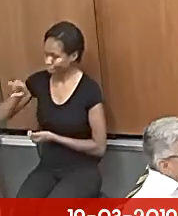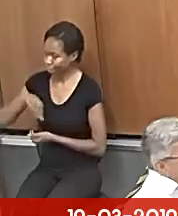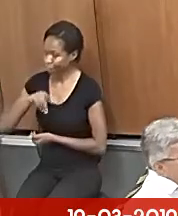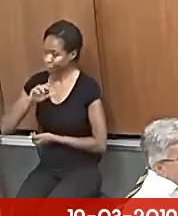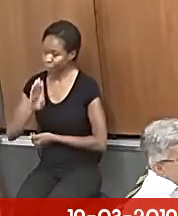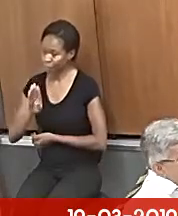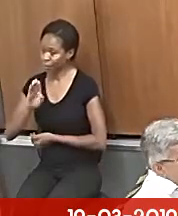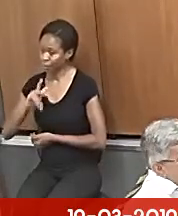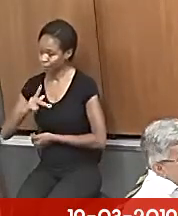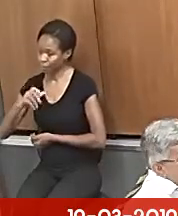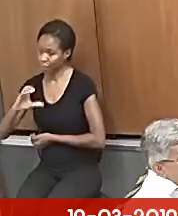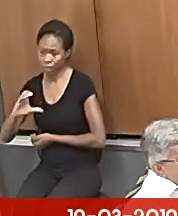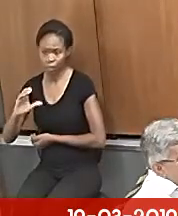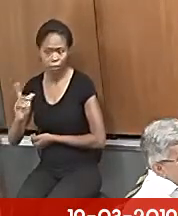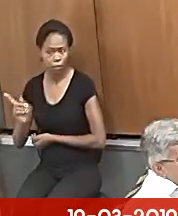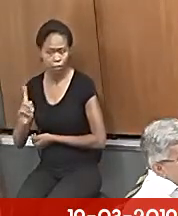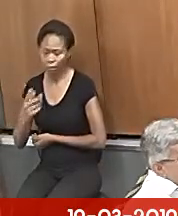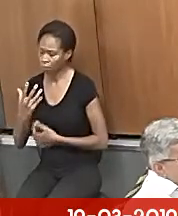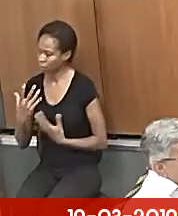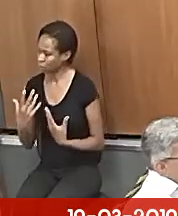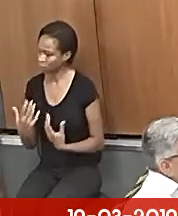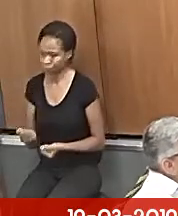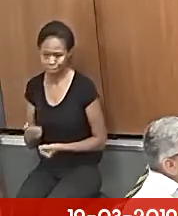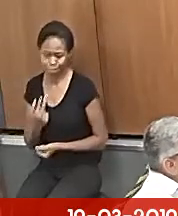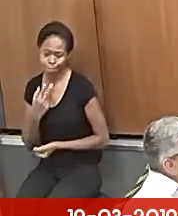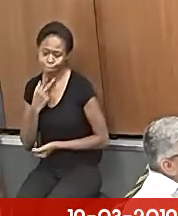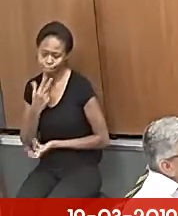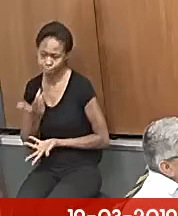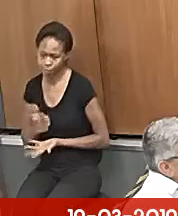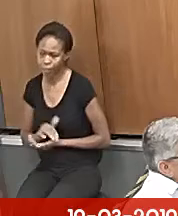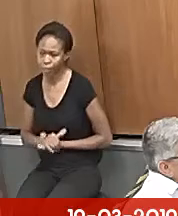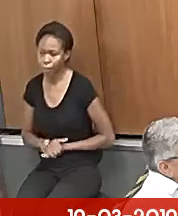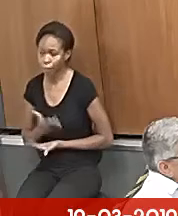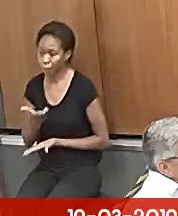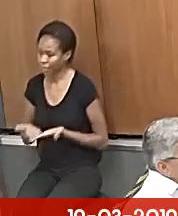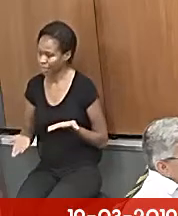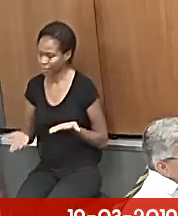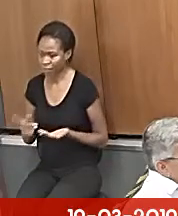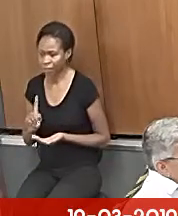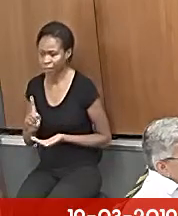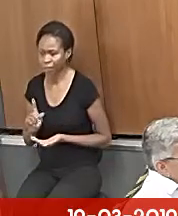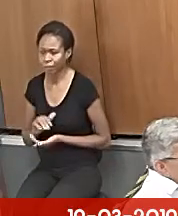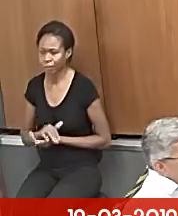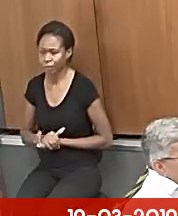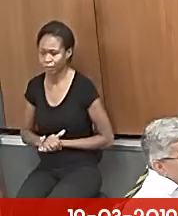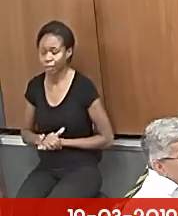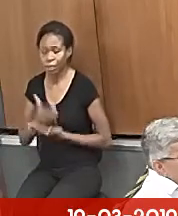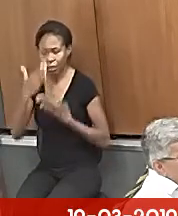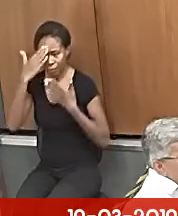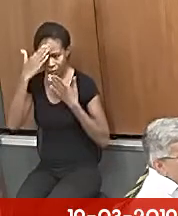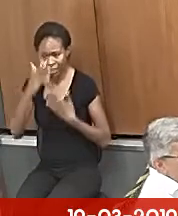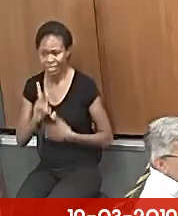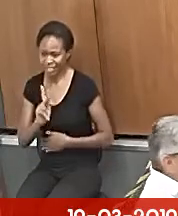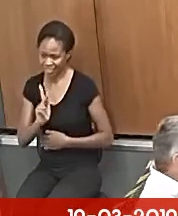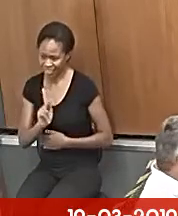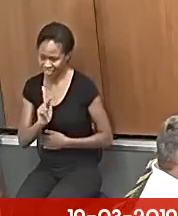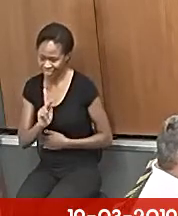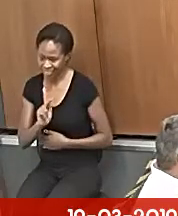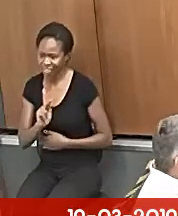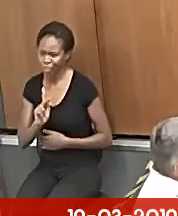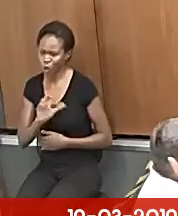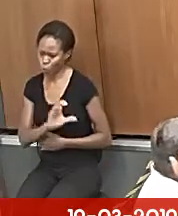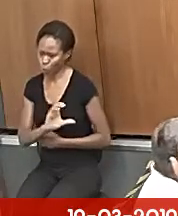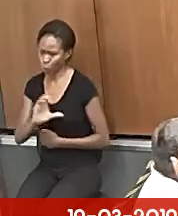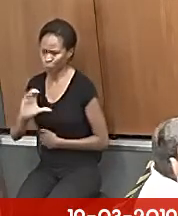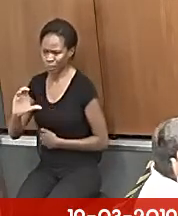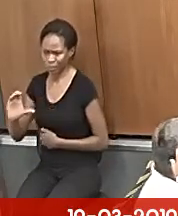perder benefícios ok eu agradeço a iacc apreensivo de castro coordenador do movimento eu empurro essa